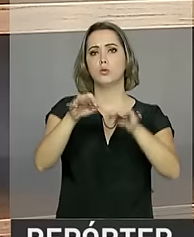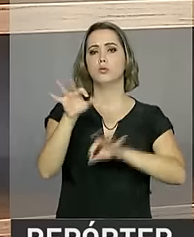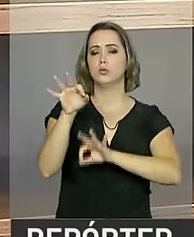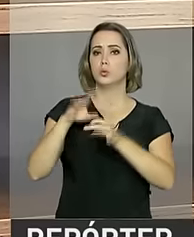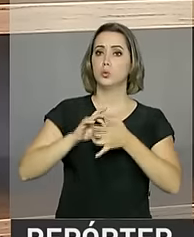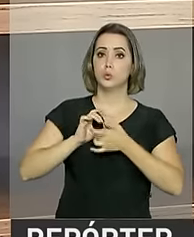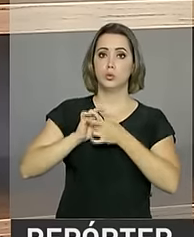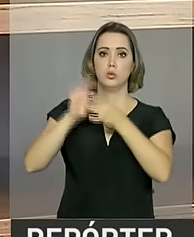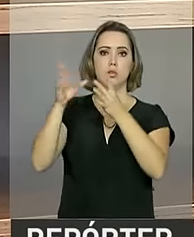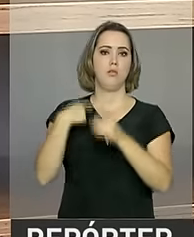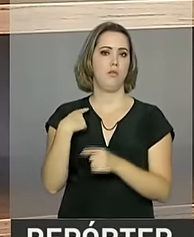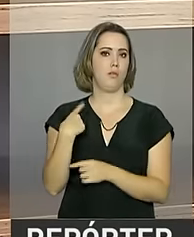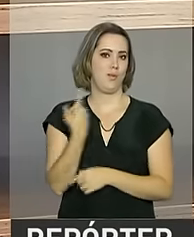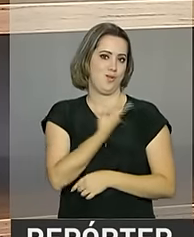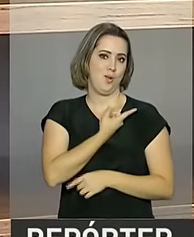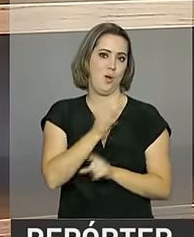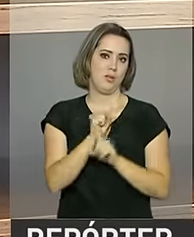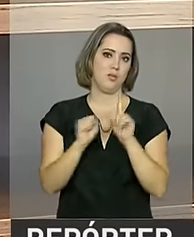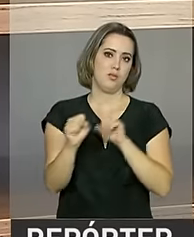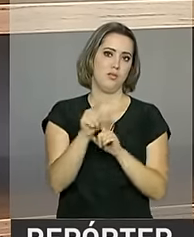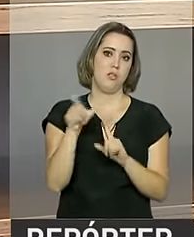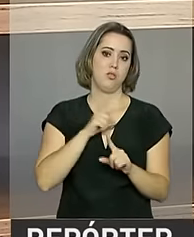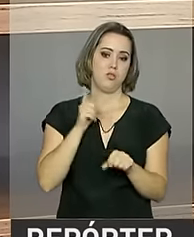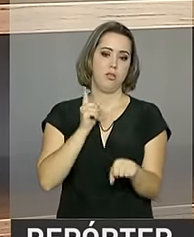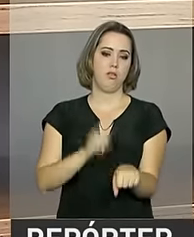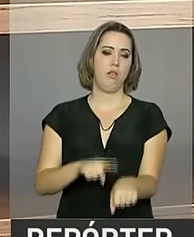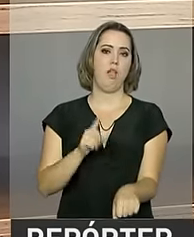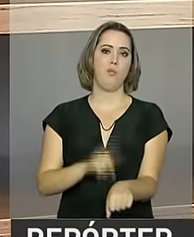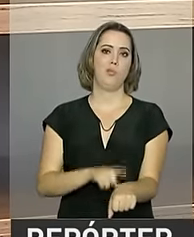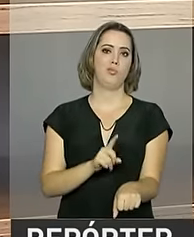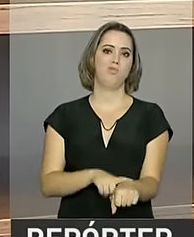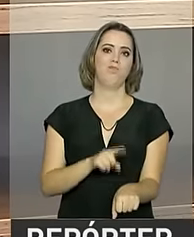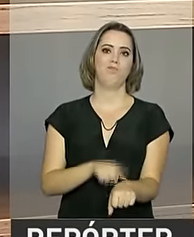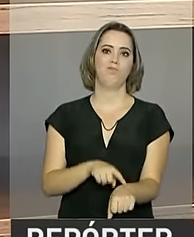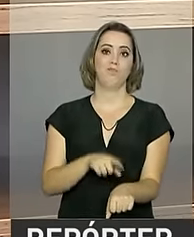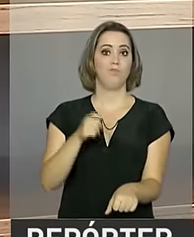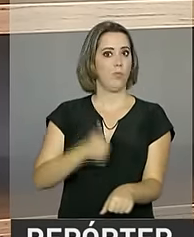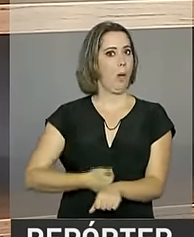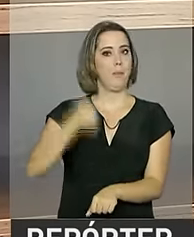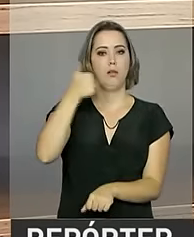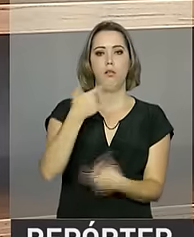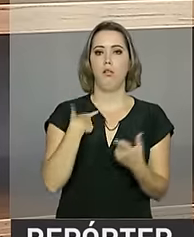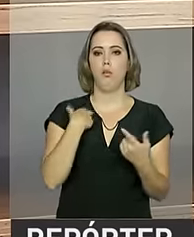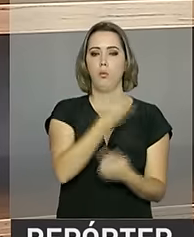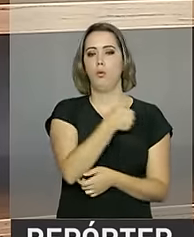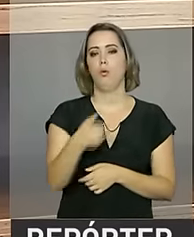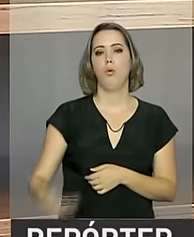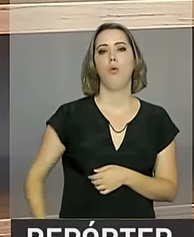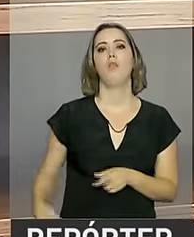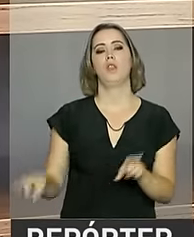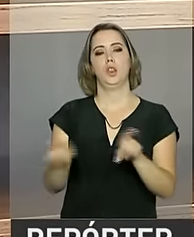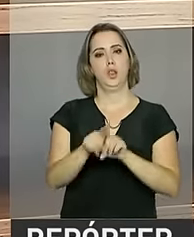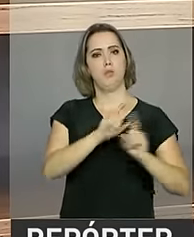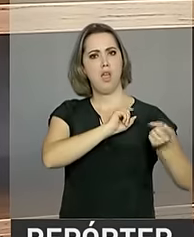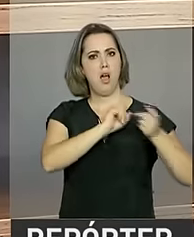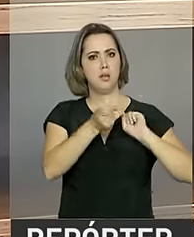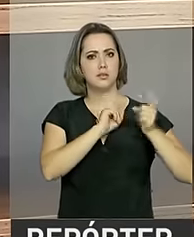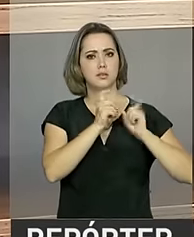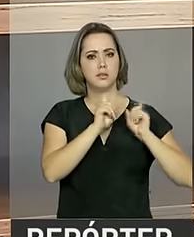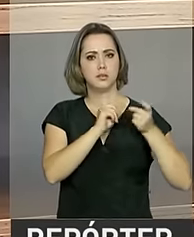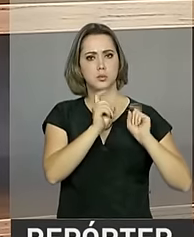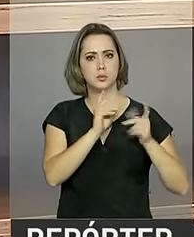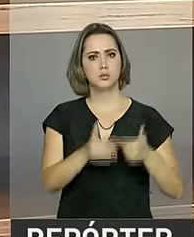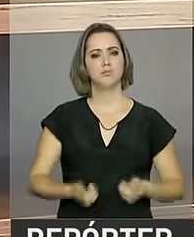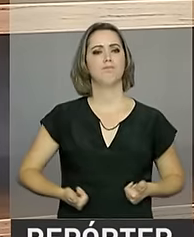sociedade a gente vai ter uma uma um ganho de tempo pras pessoas né pro pro governo público na gestão da do seus serviços que você está